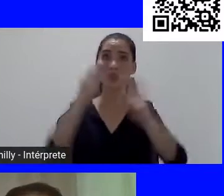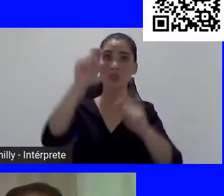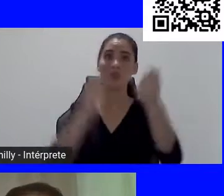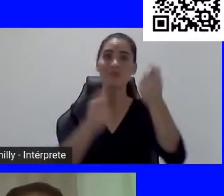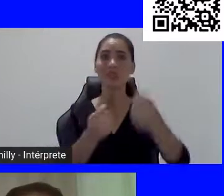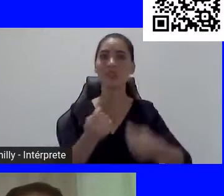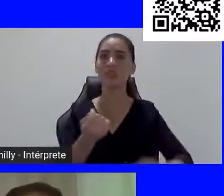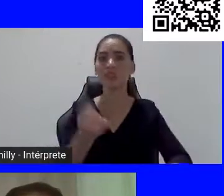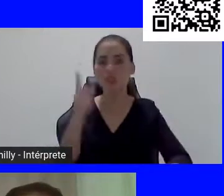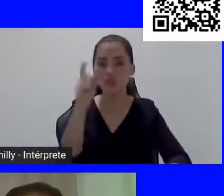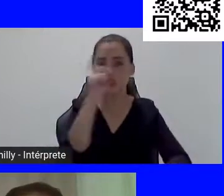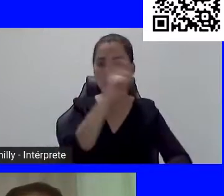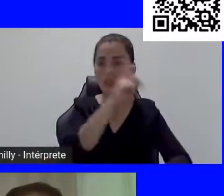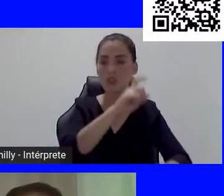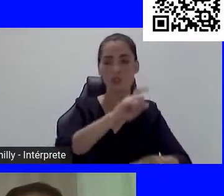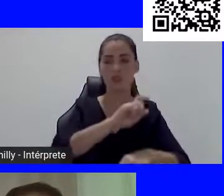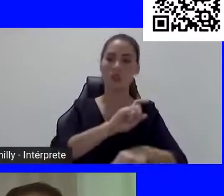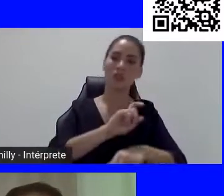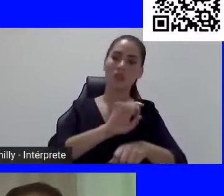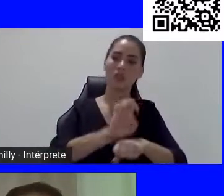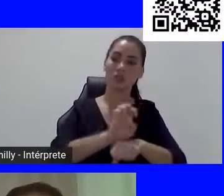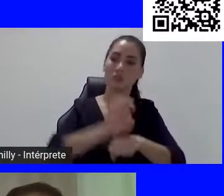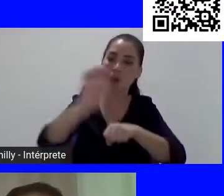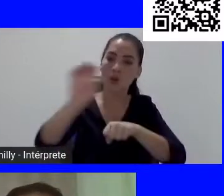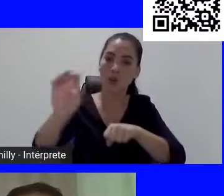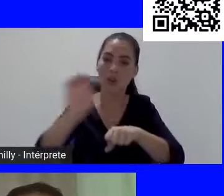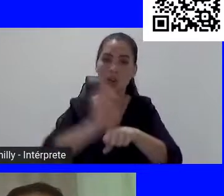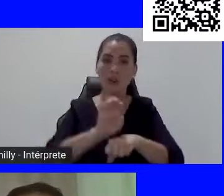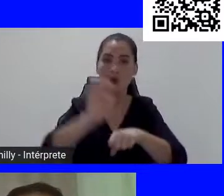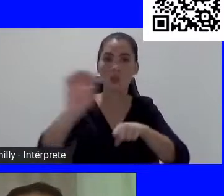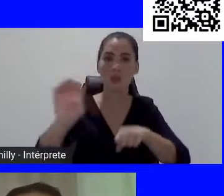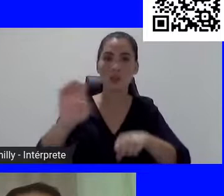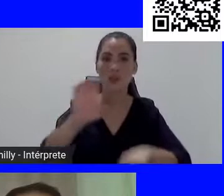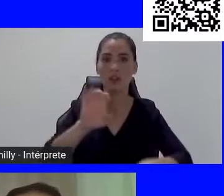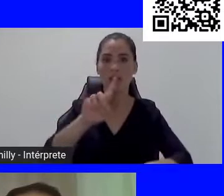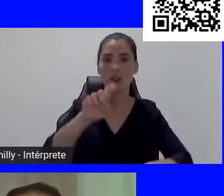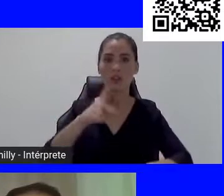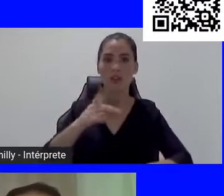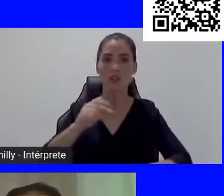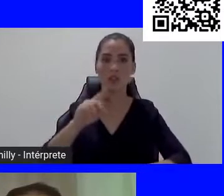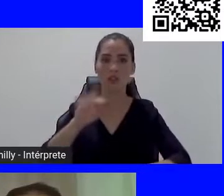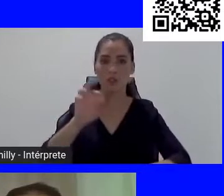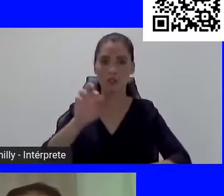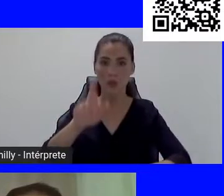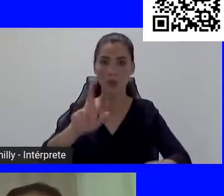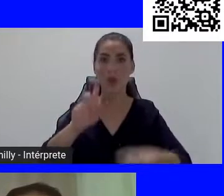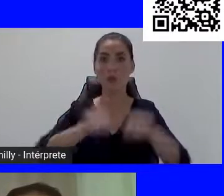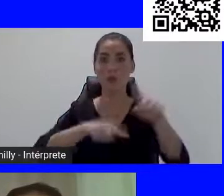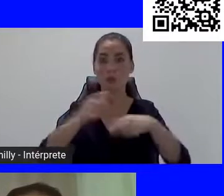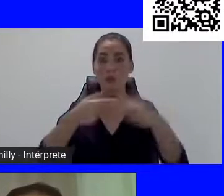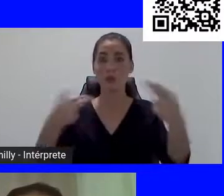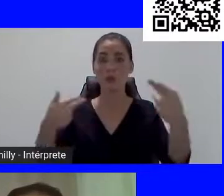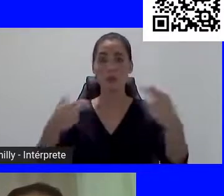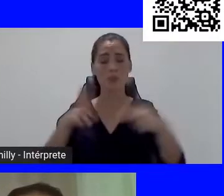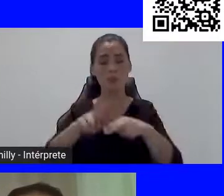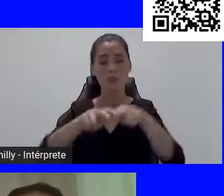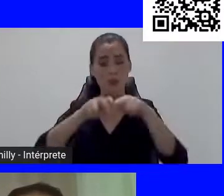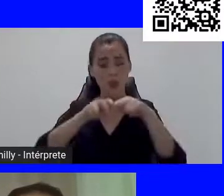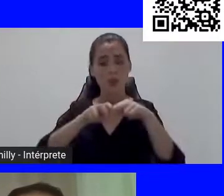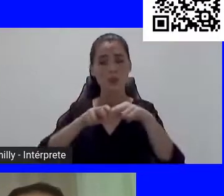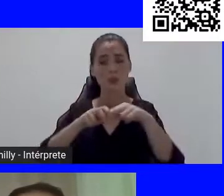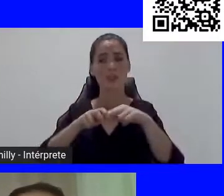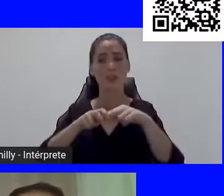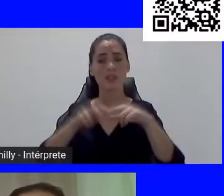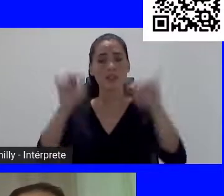negócios com o mercado internacional, fruto dessa situação. E nós, e consequentemente, o agronegócio, do qual eu